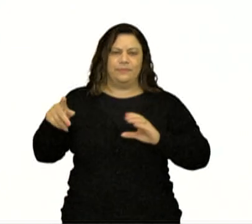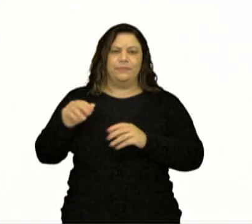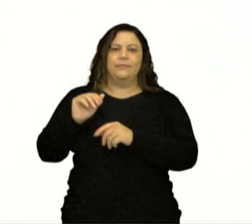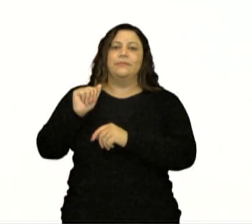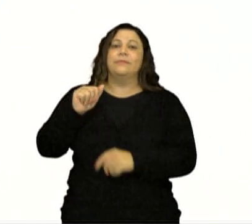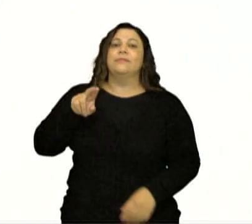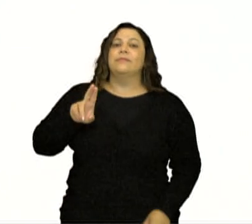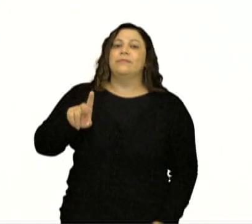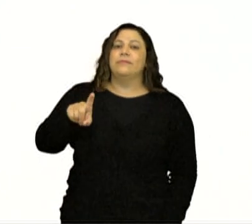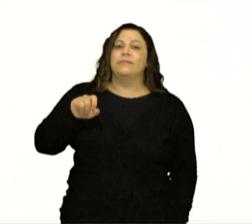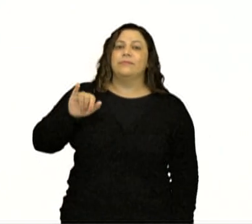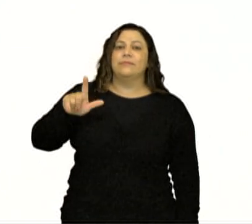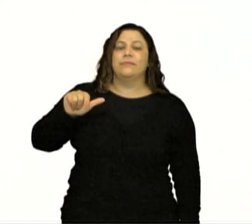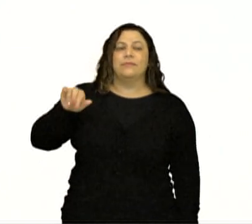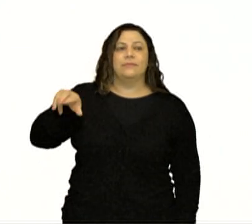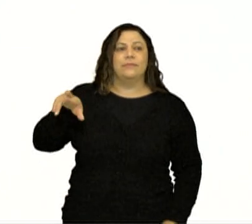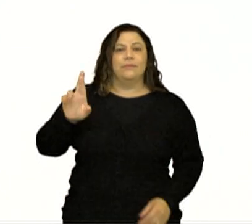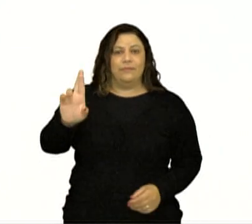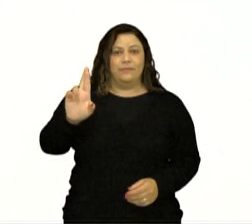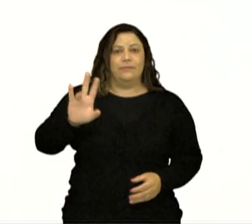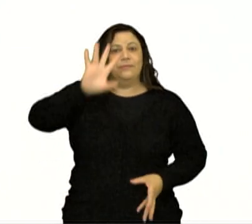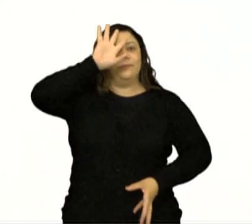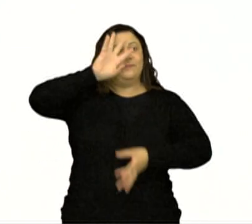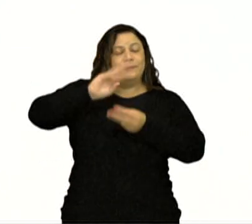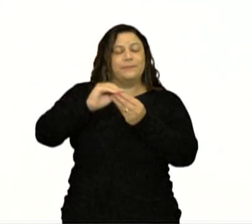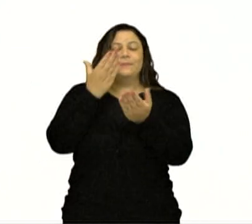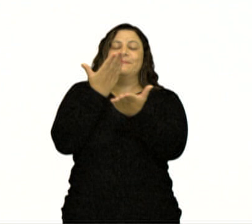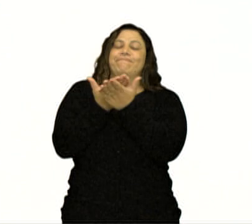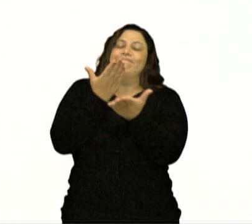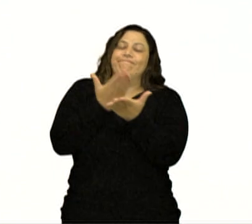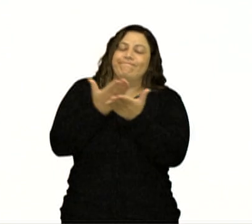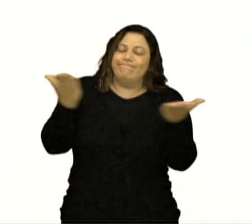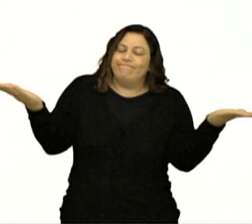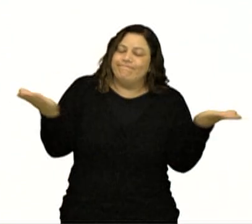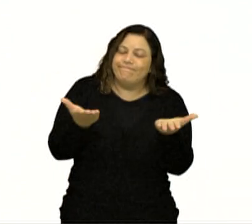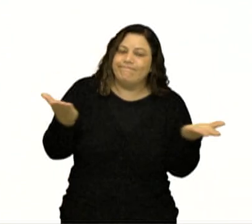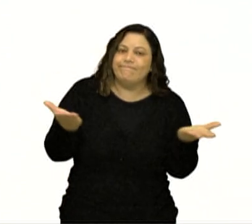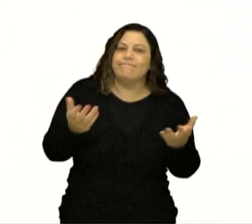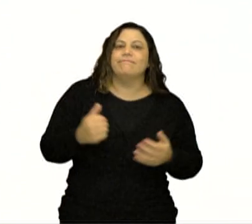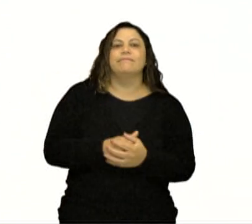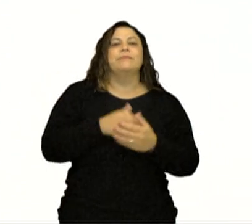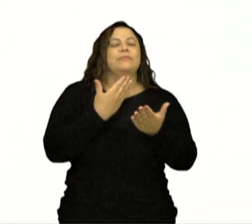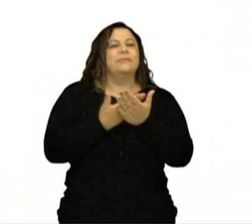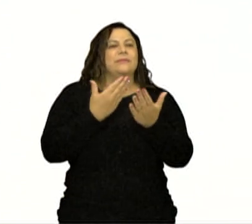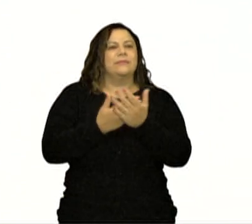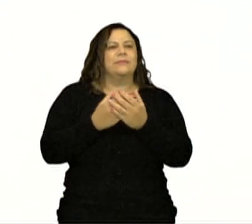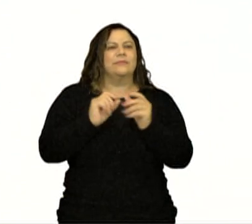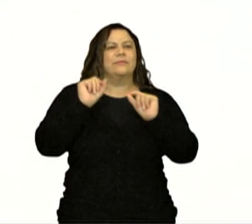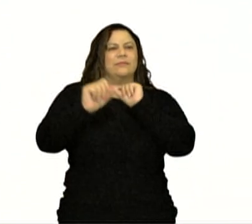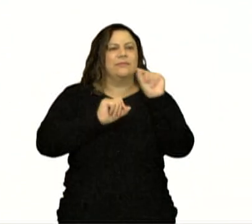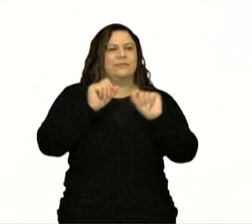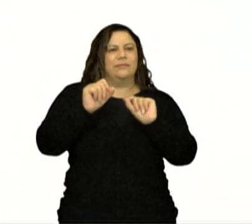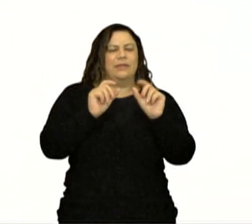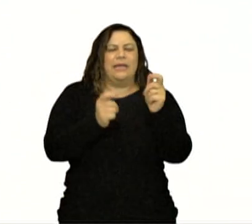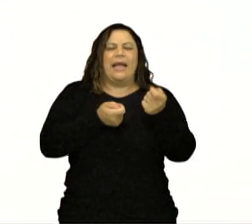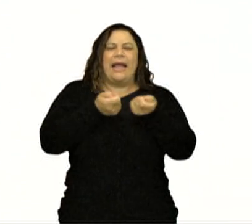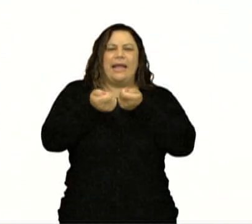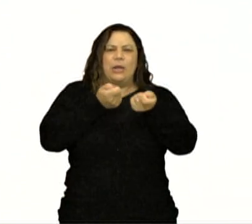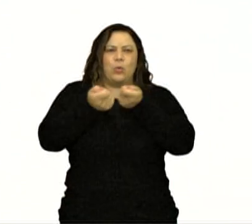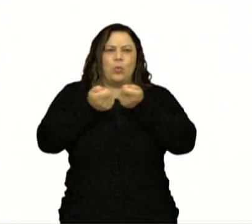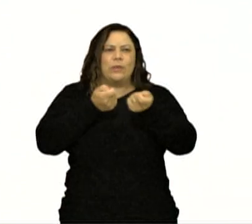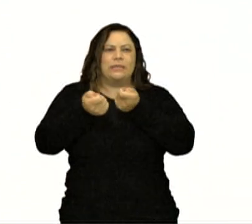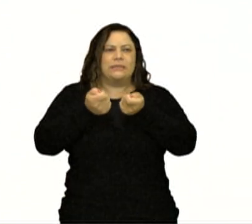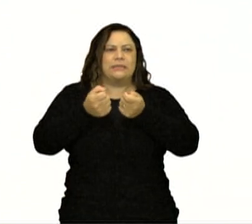tá? Então, gente, nessa aula nós estudamos esses mecanismos de regulação da expressão gênica, né? De que maneira